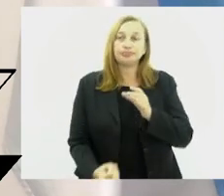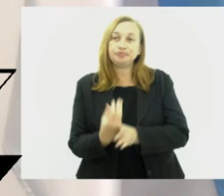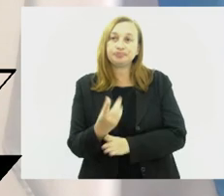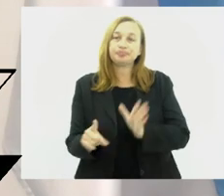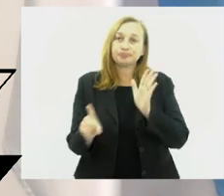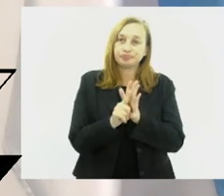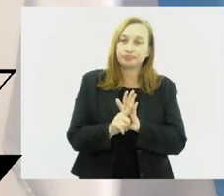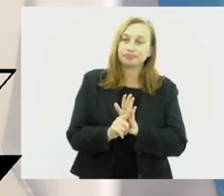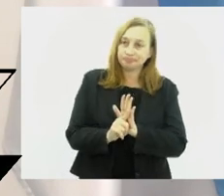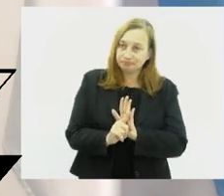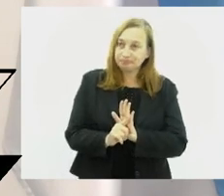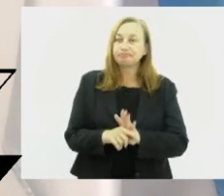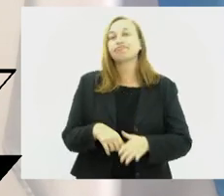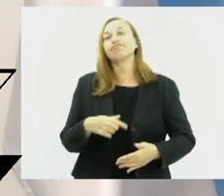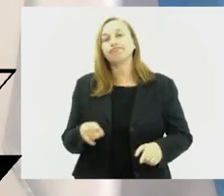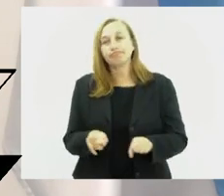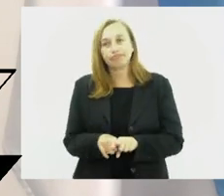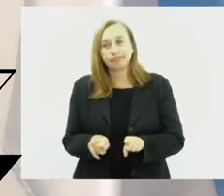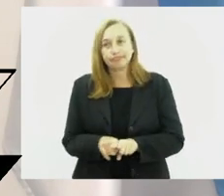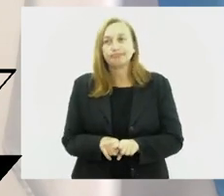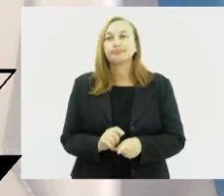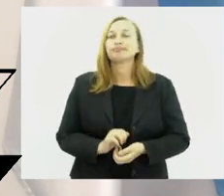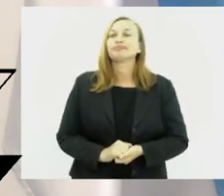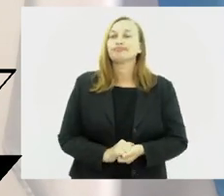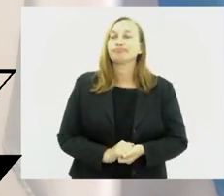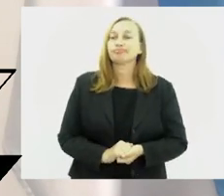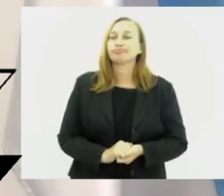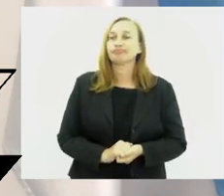estadual. Além disso, também